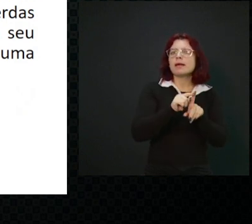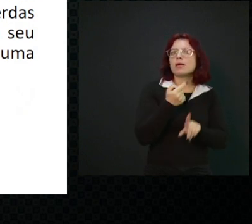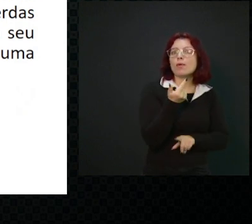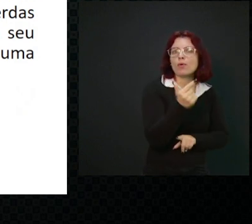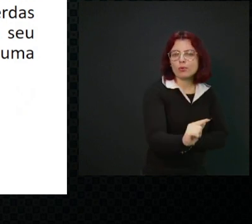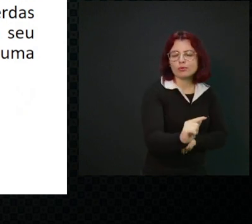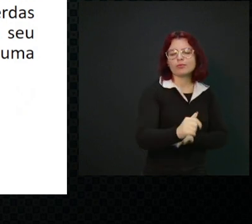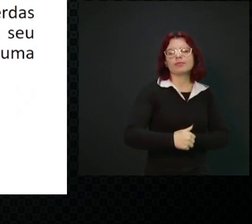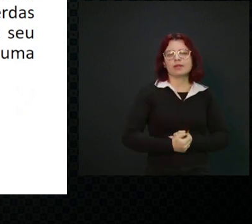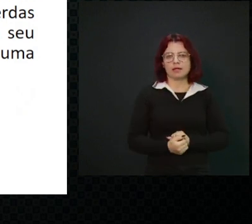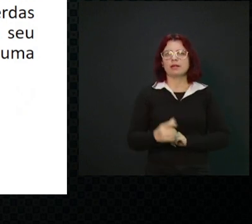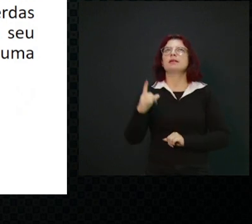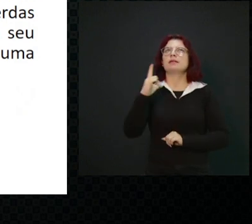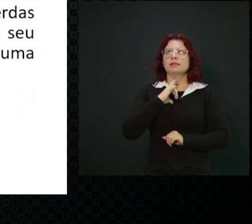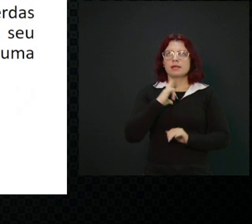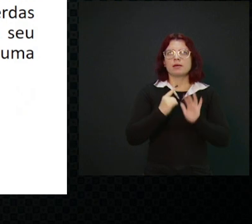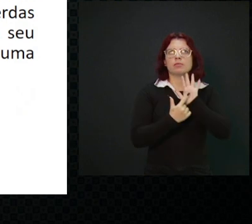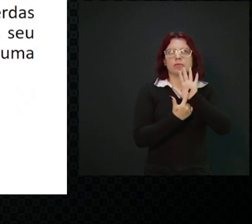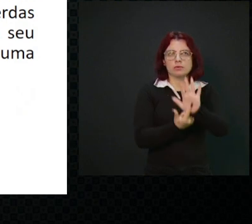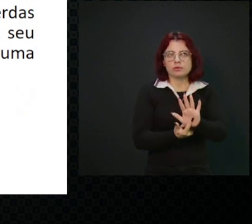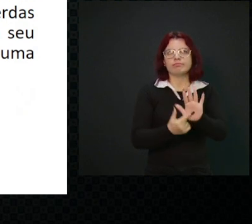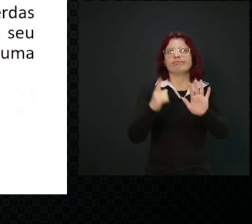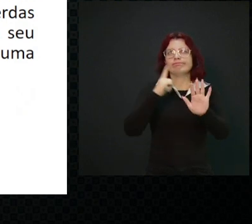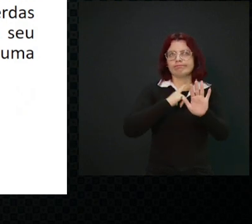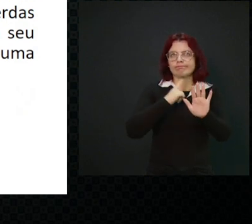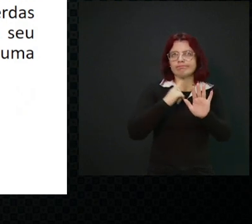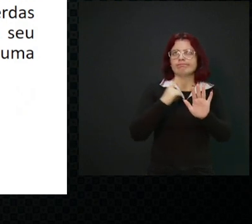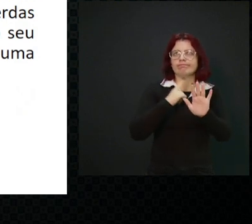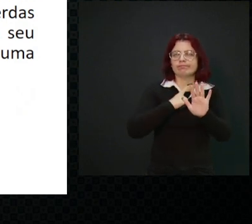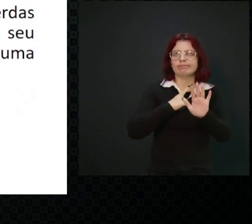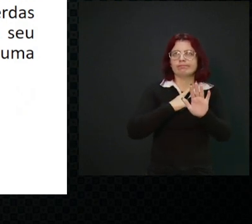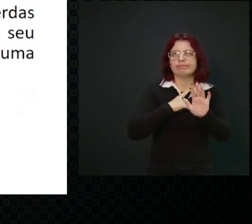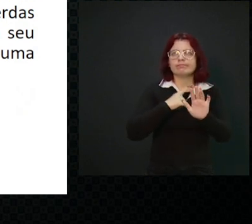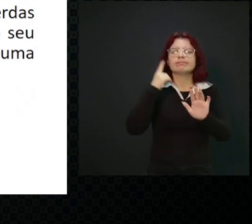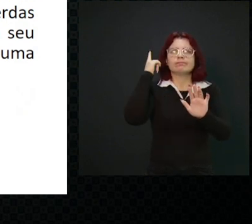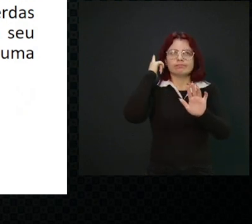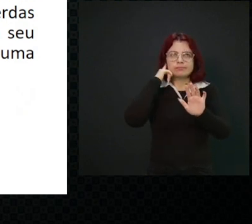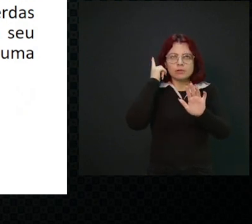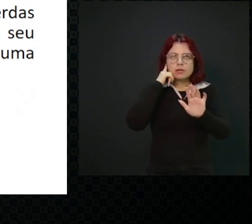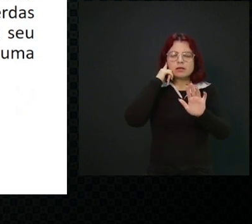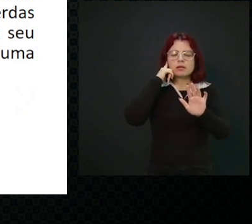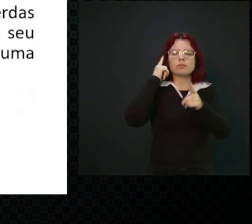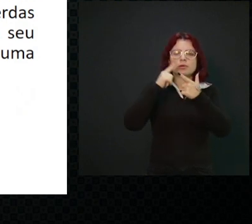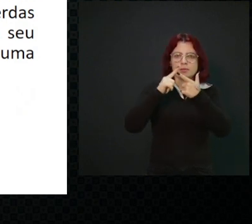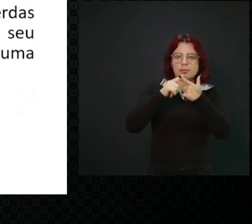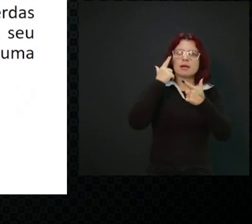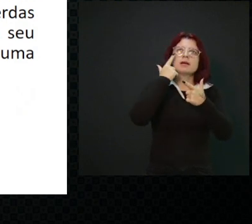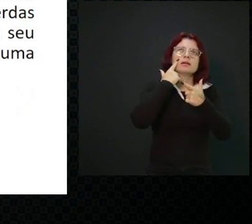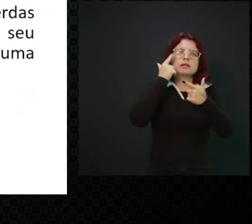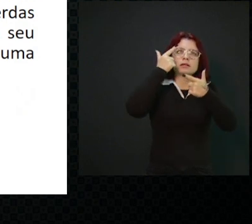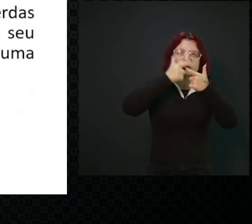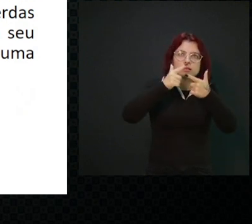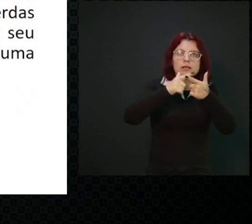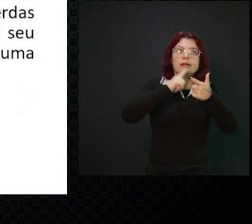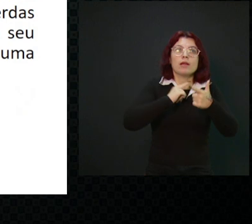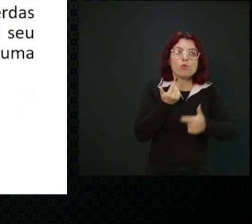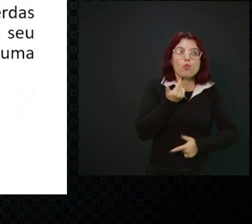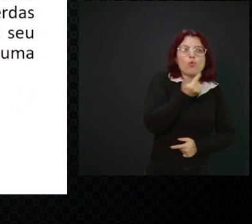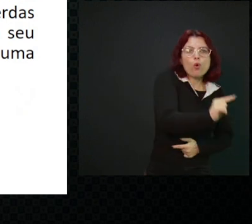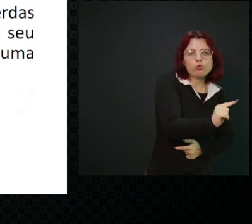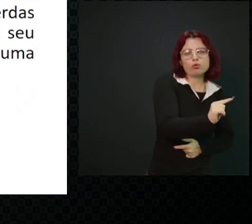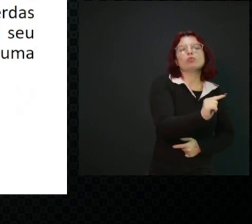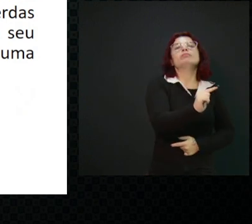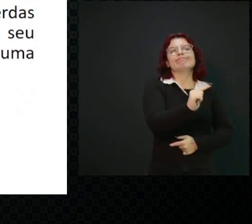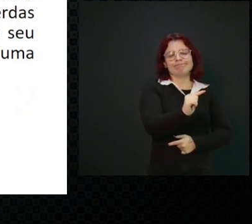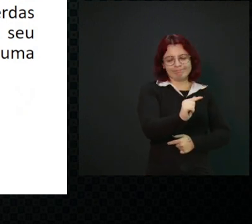a surdo-cegueira, ele é um sujeito com surdo-cegueira, mas ele também tem um outro comprometimento. Então, ele também tem um